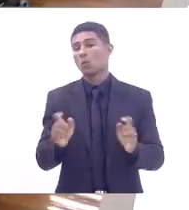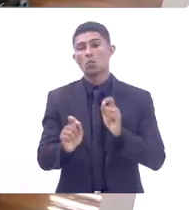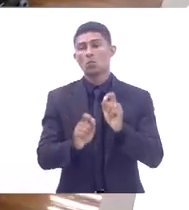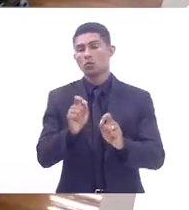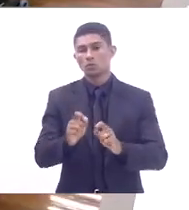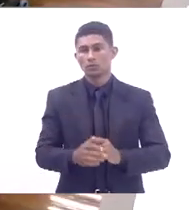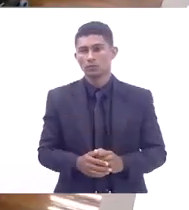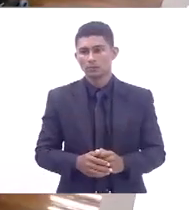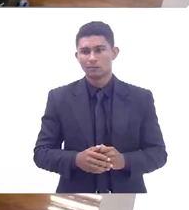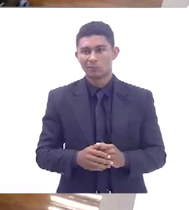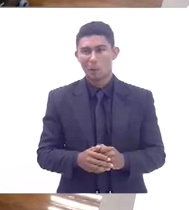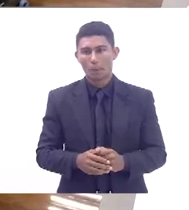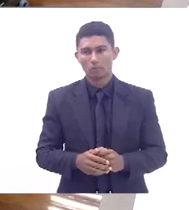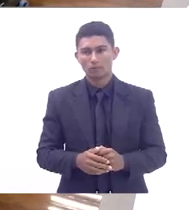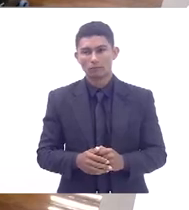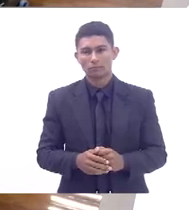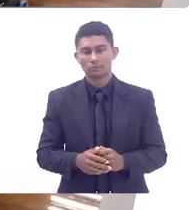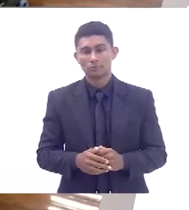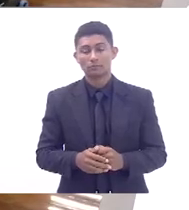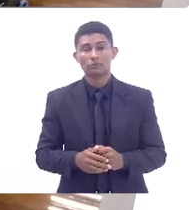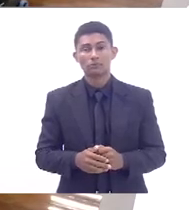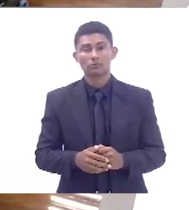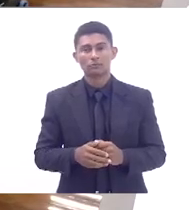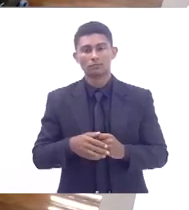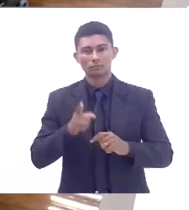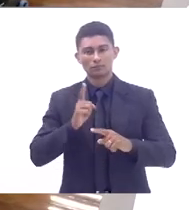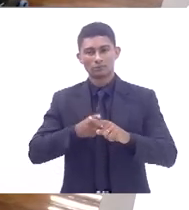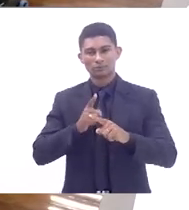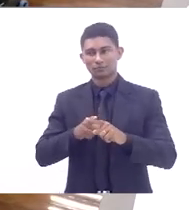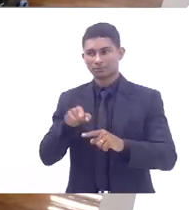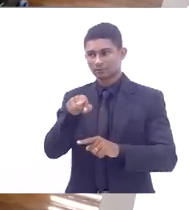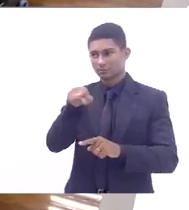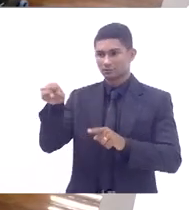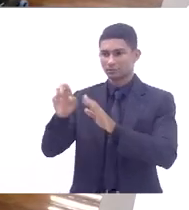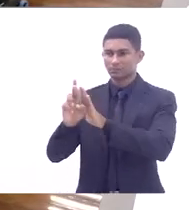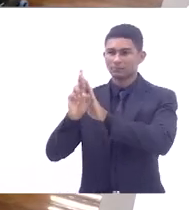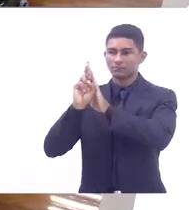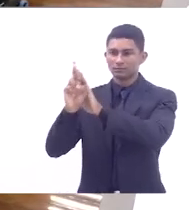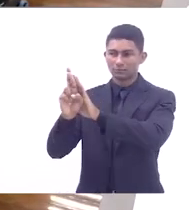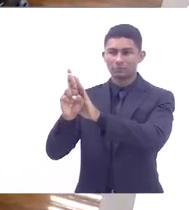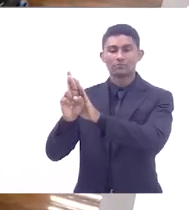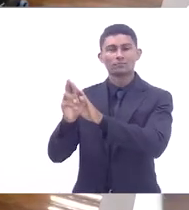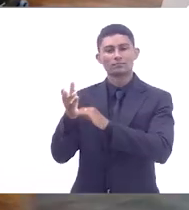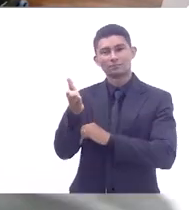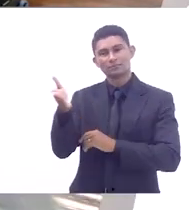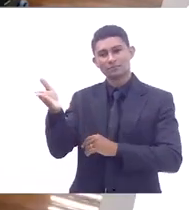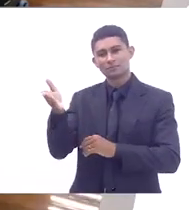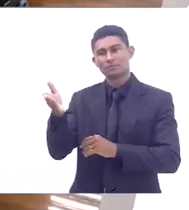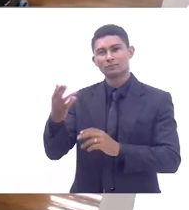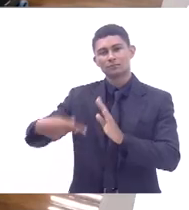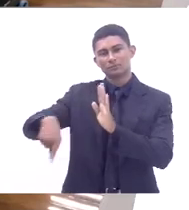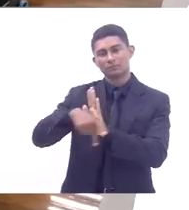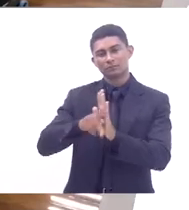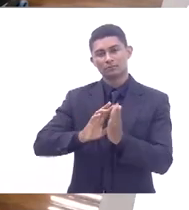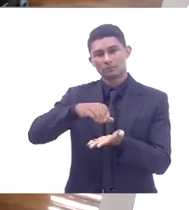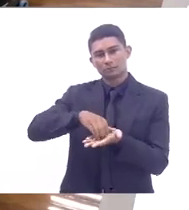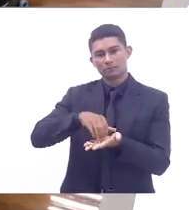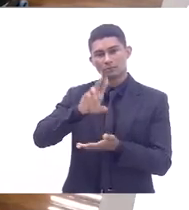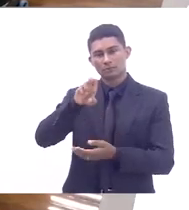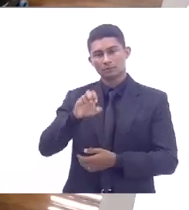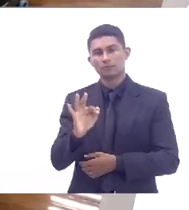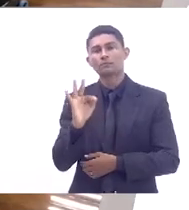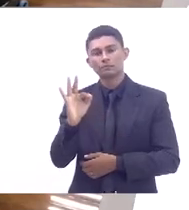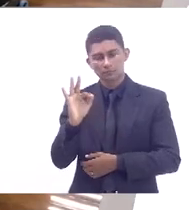passar não vou prolongar porque os nossos representantes mesmo da UENF né em